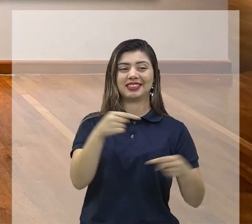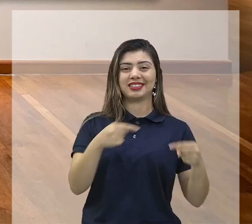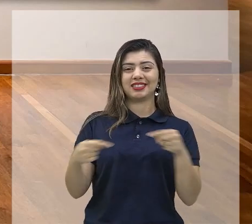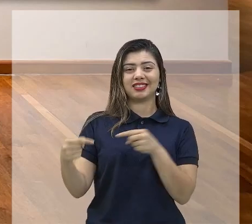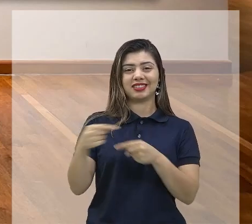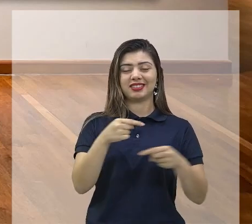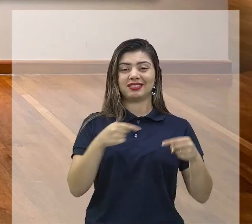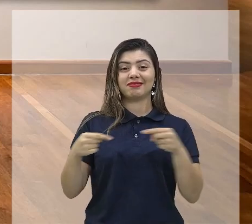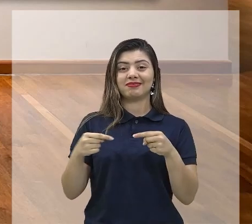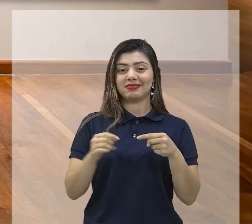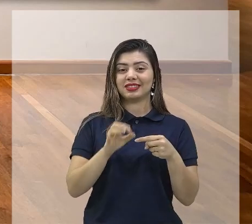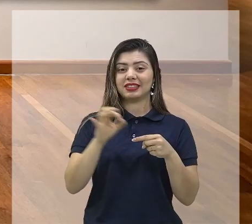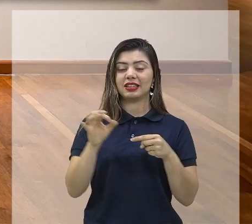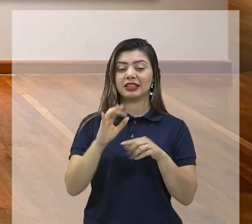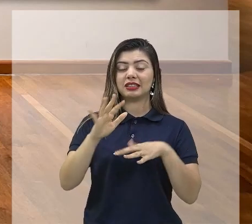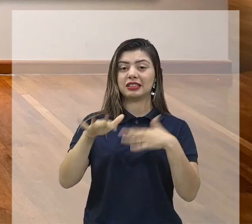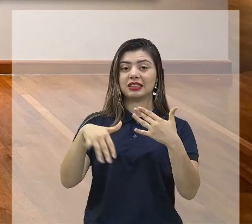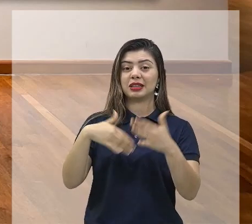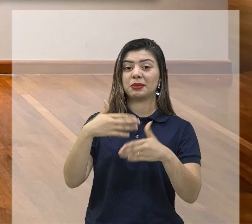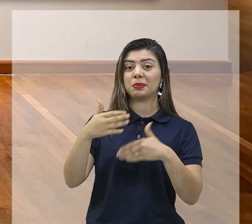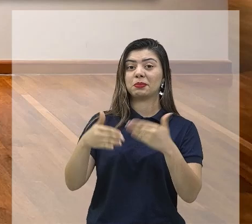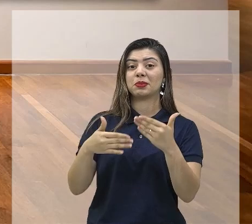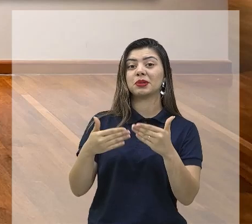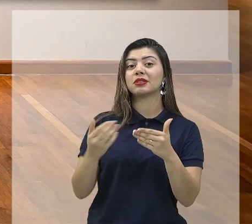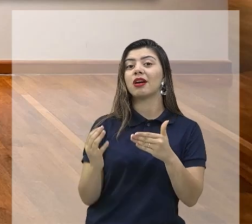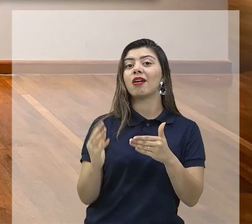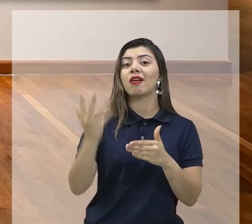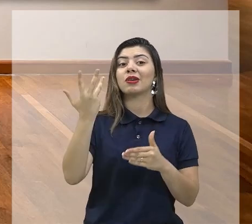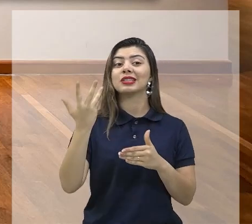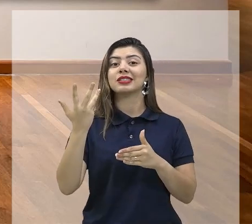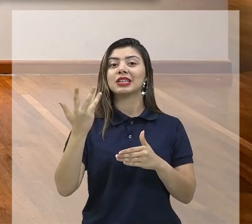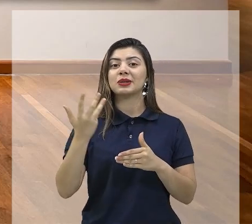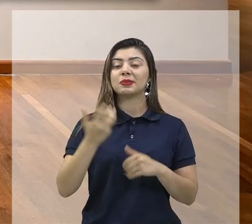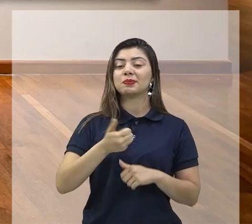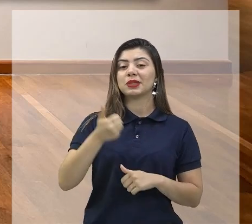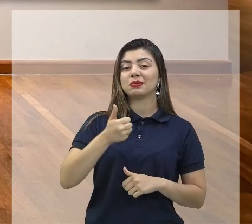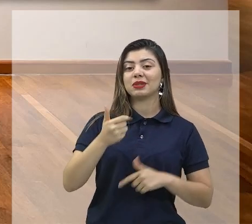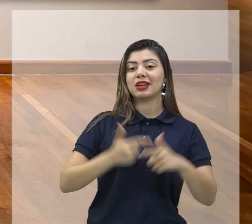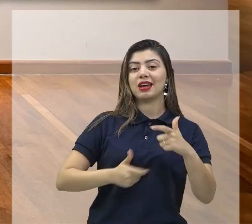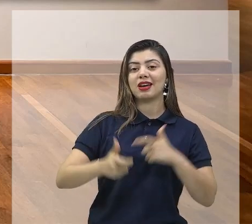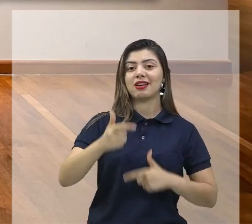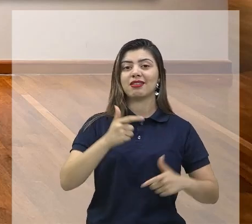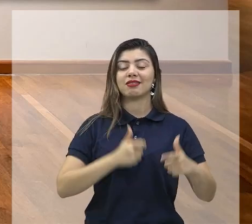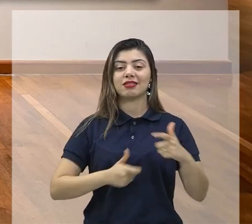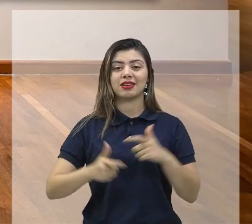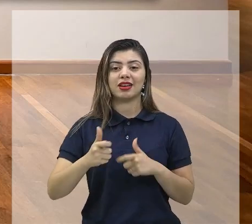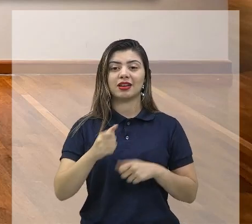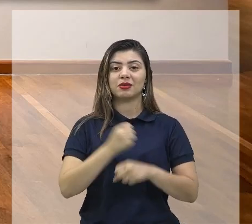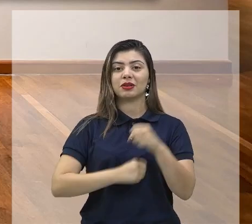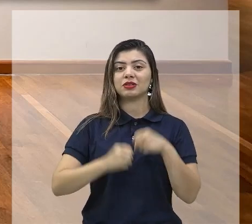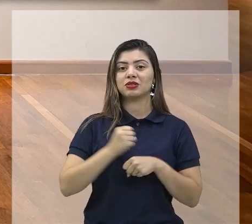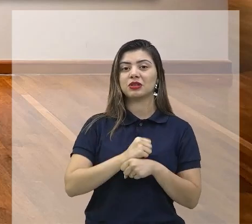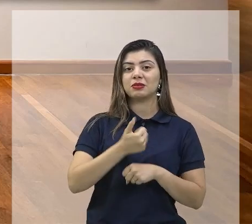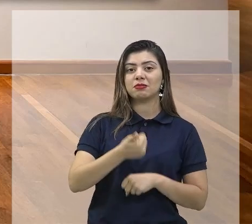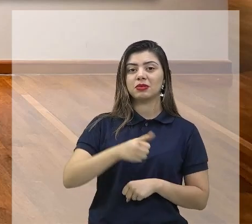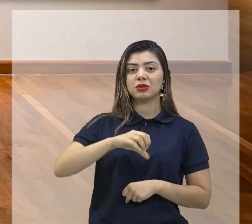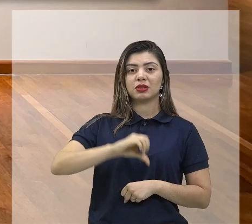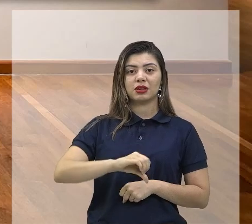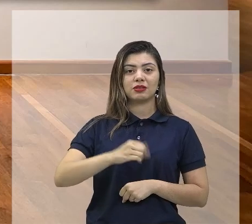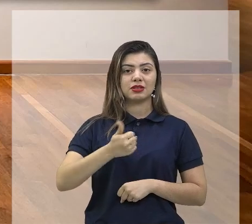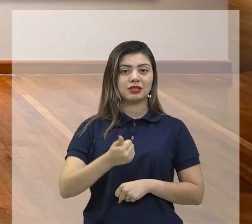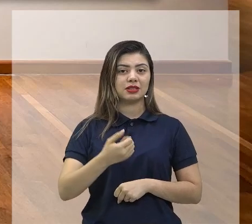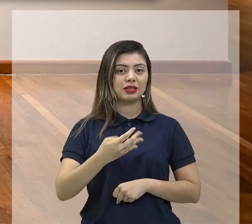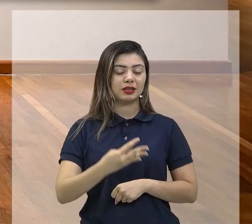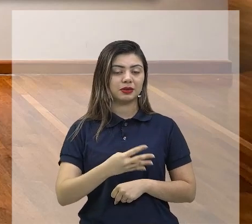foi decisivo para o estouro, então, da guerra em 1914. Mas, para a gente começar, então, a